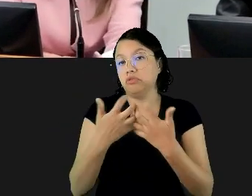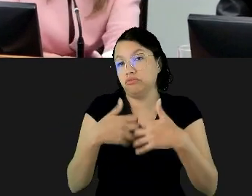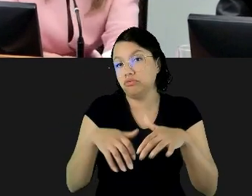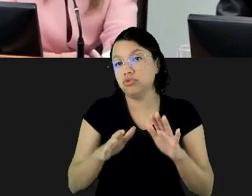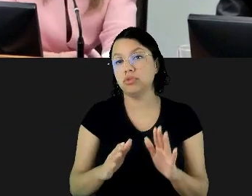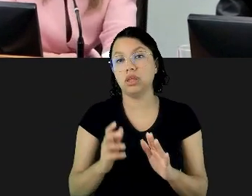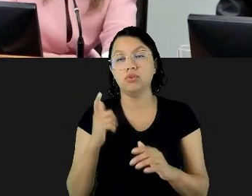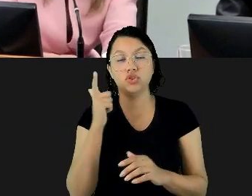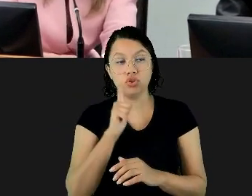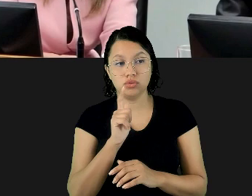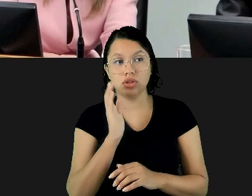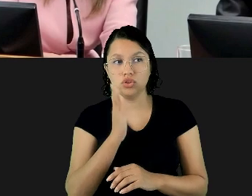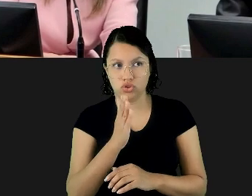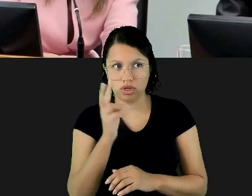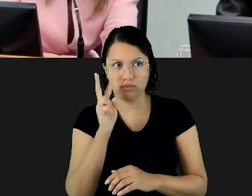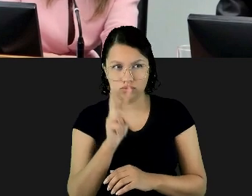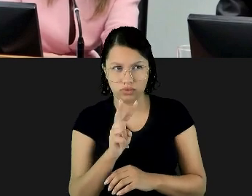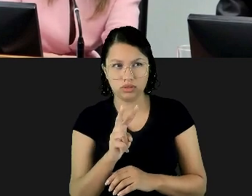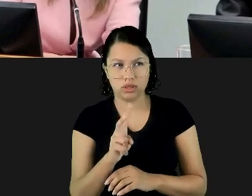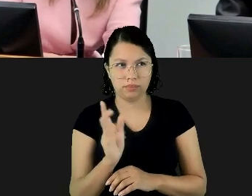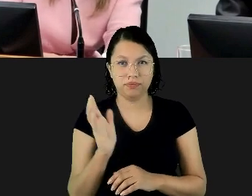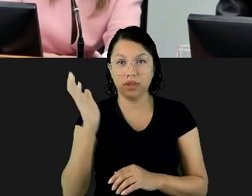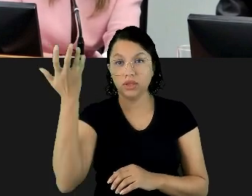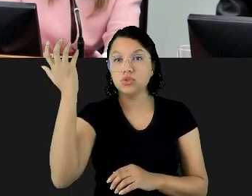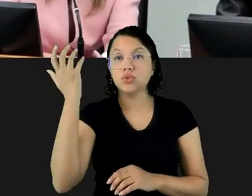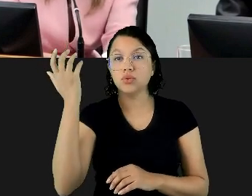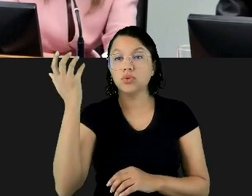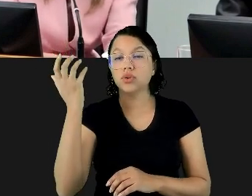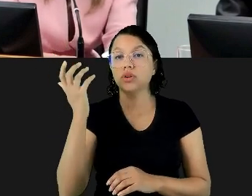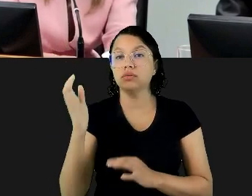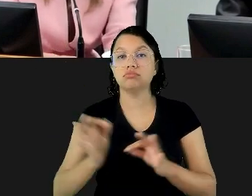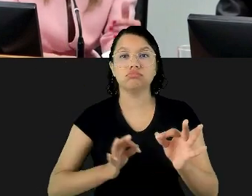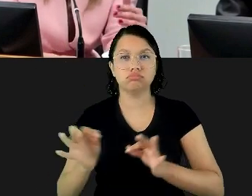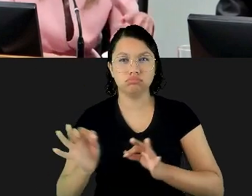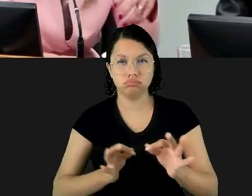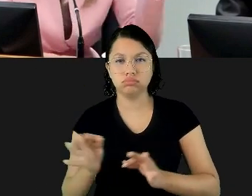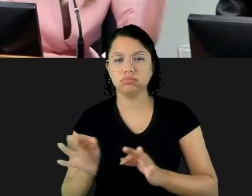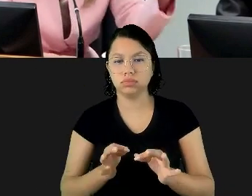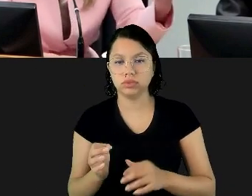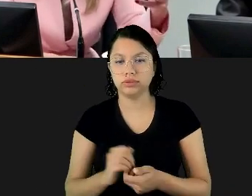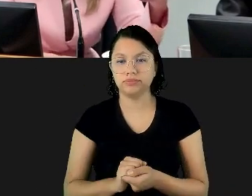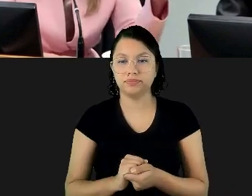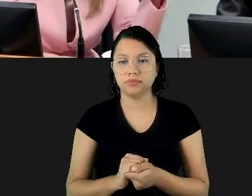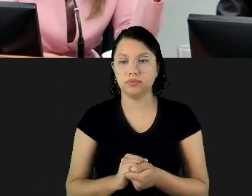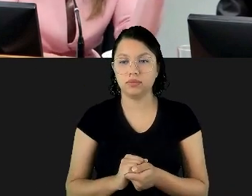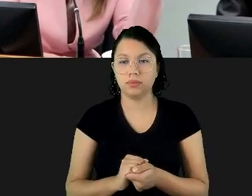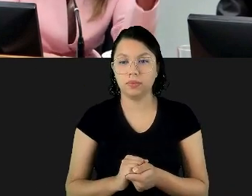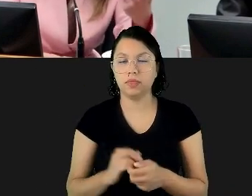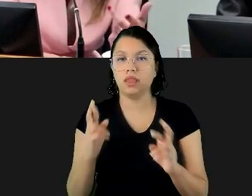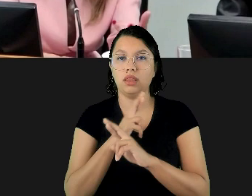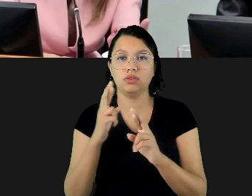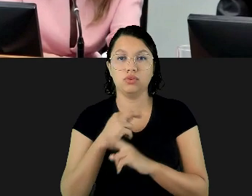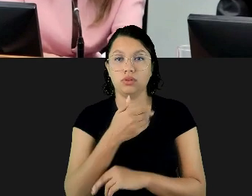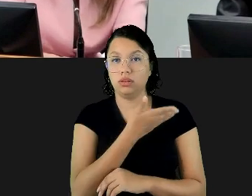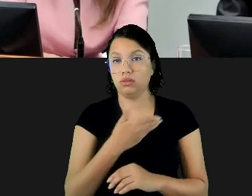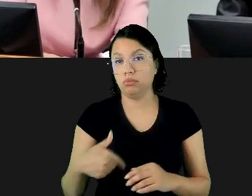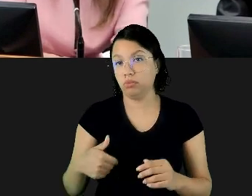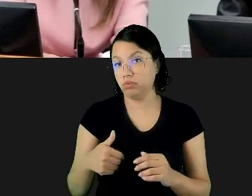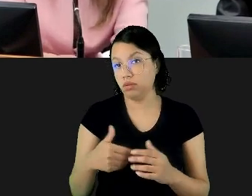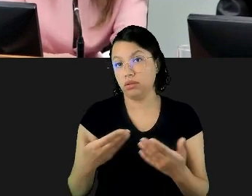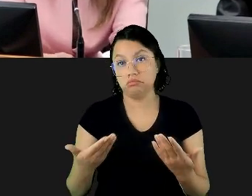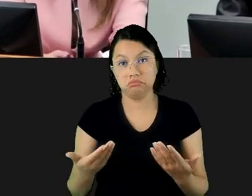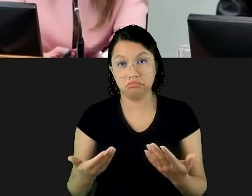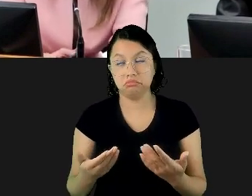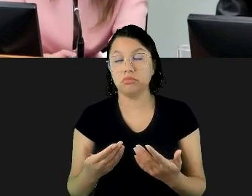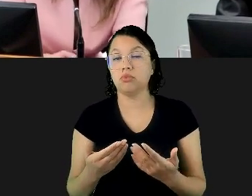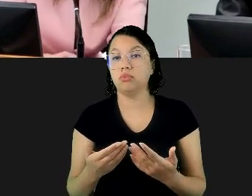visualizar, tomada de decisões estratégicas aí, tanto por parte do poder público quanto da iniciativa privada,